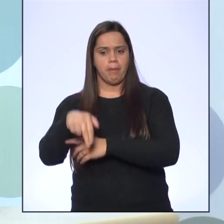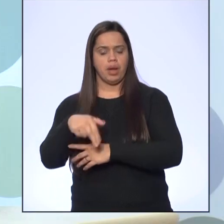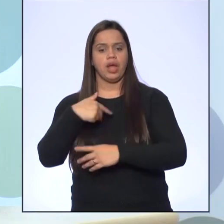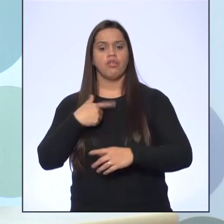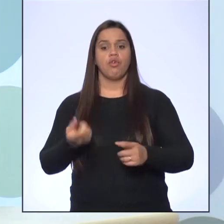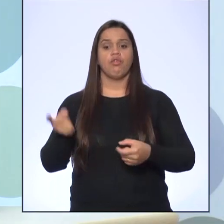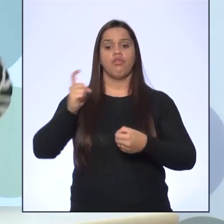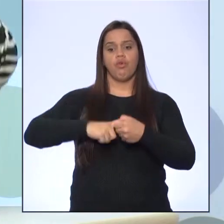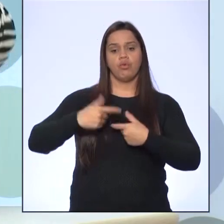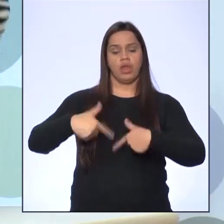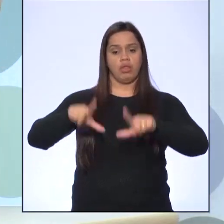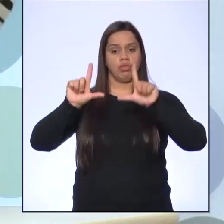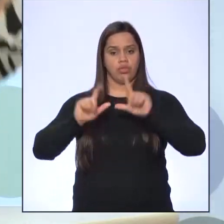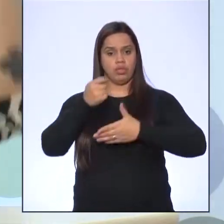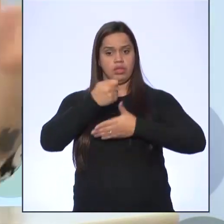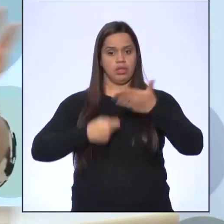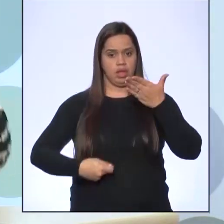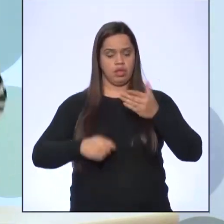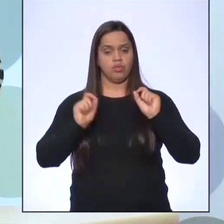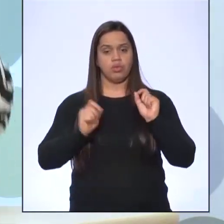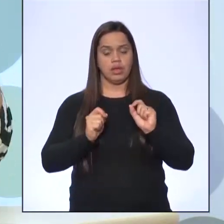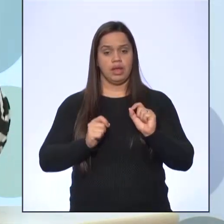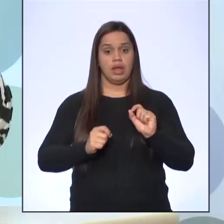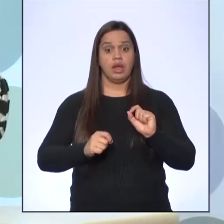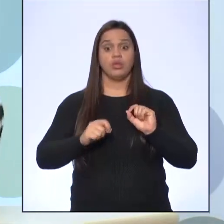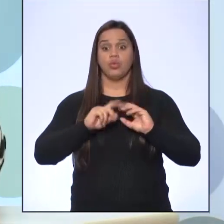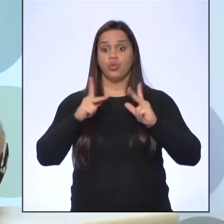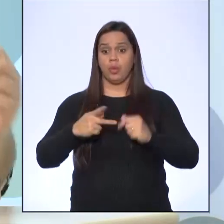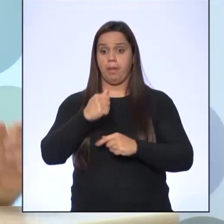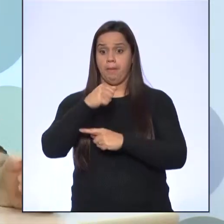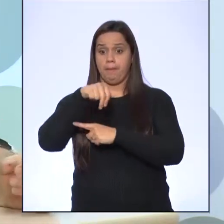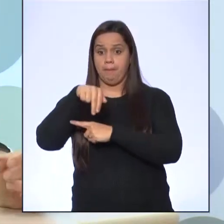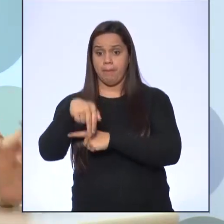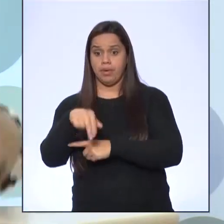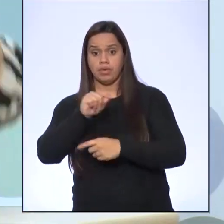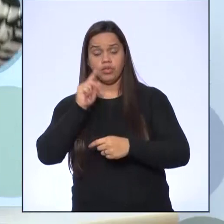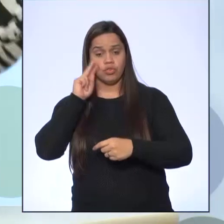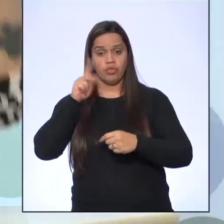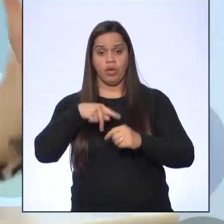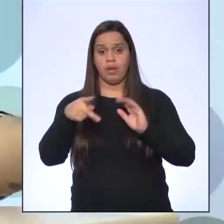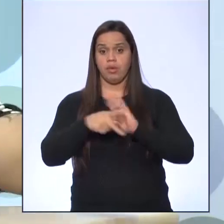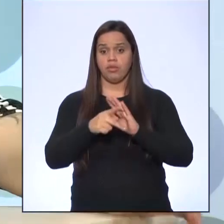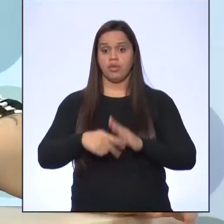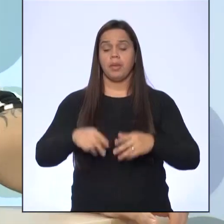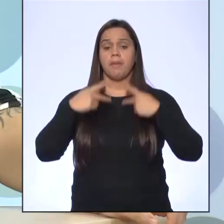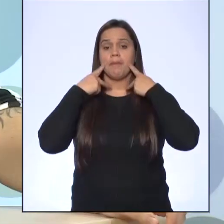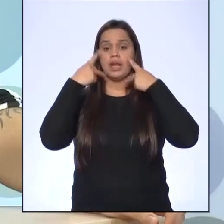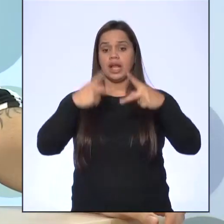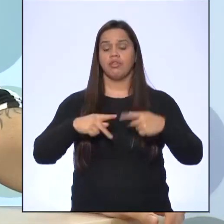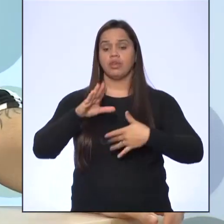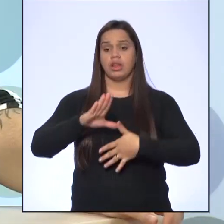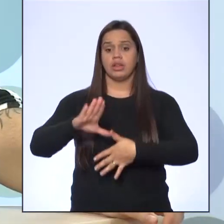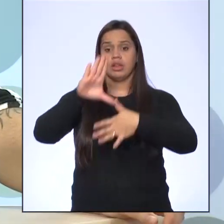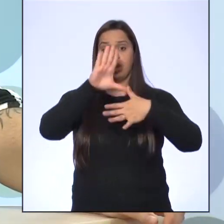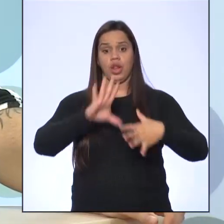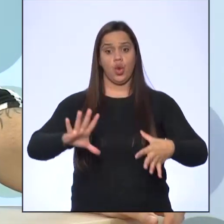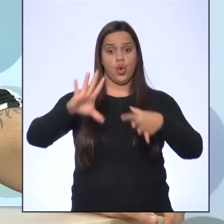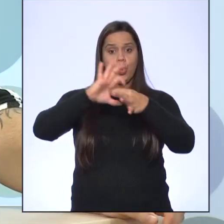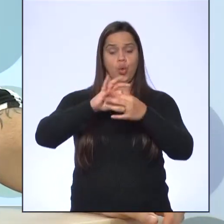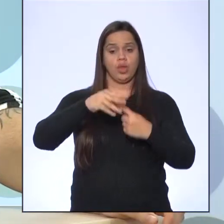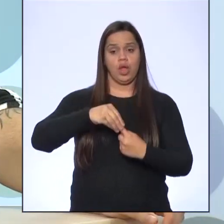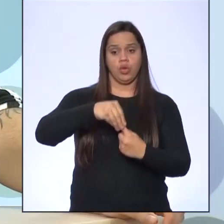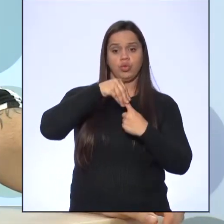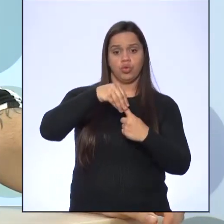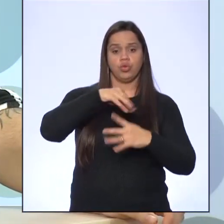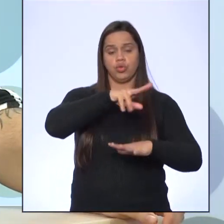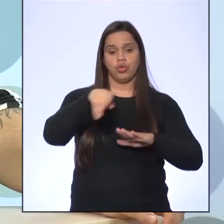mas lembrando que o pan-americanismo, de acordo com esse trecho que a gente leu de Simão Bolívar, pregava essa ideia de unidade entre